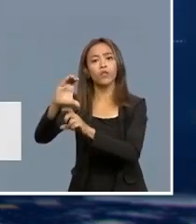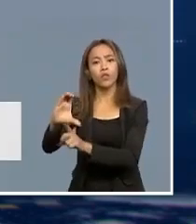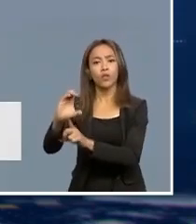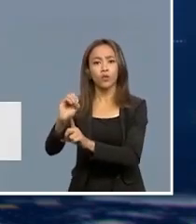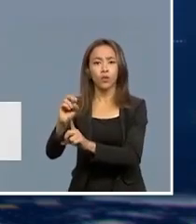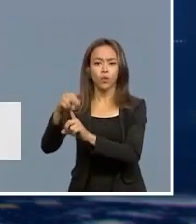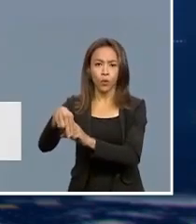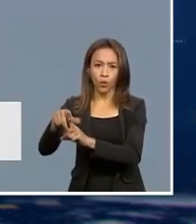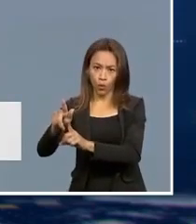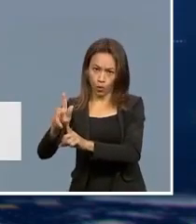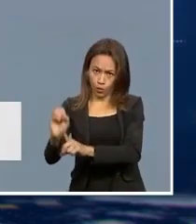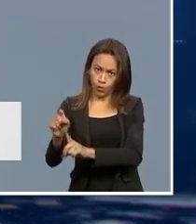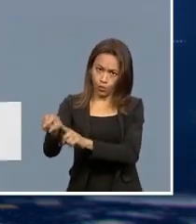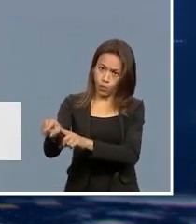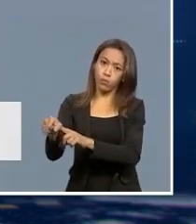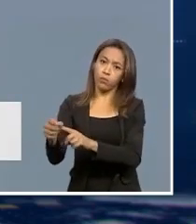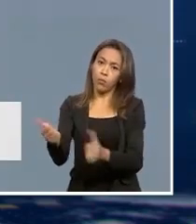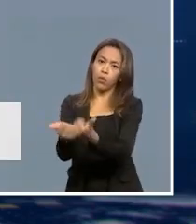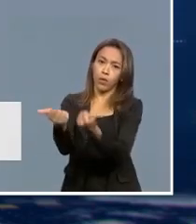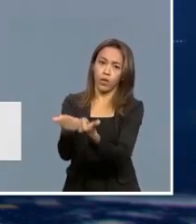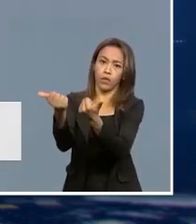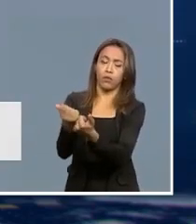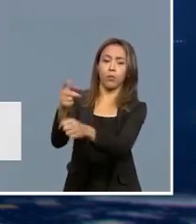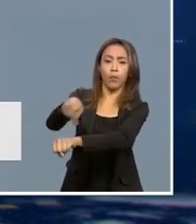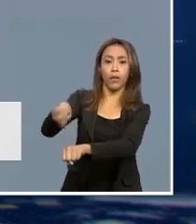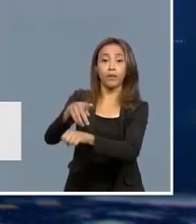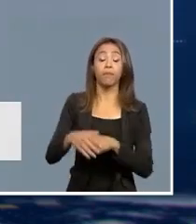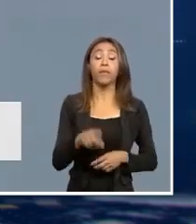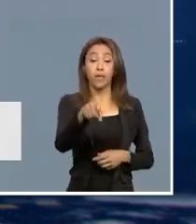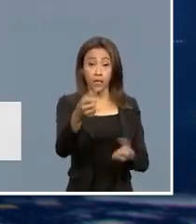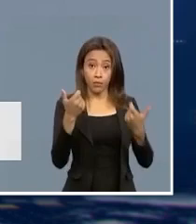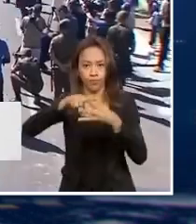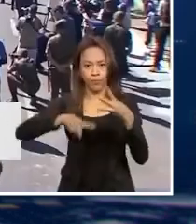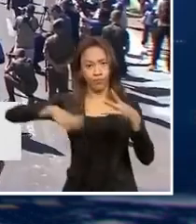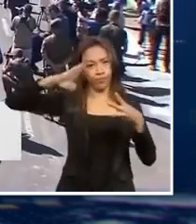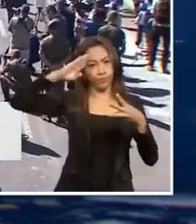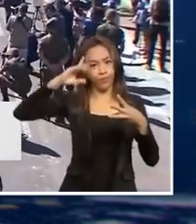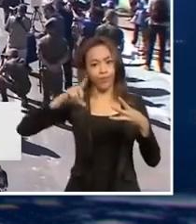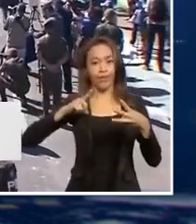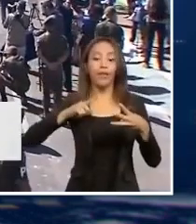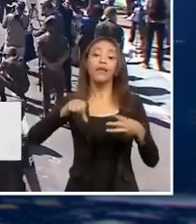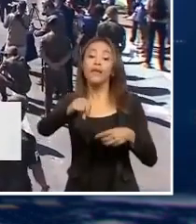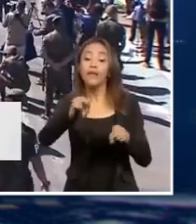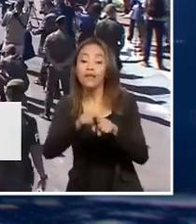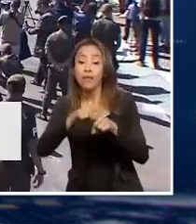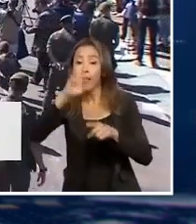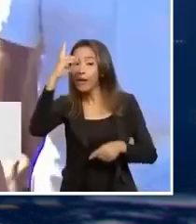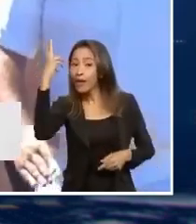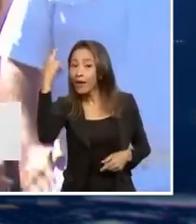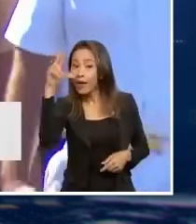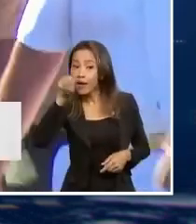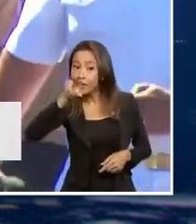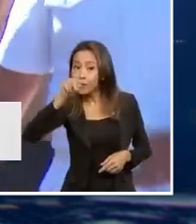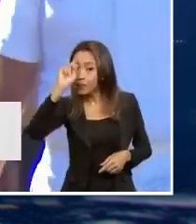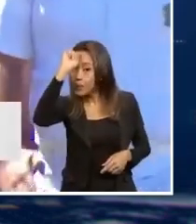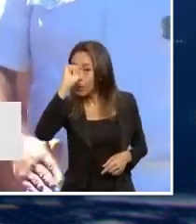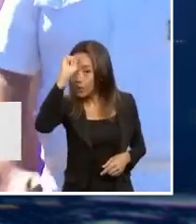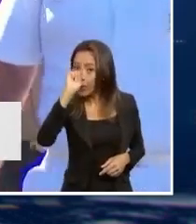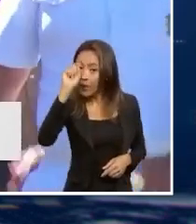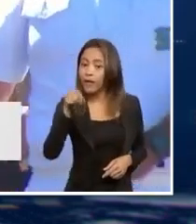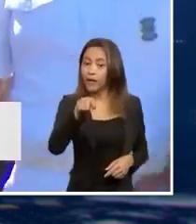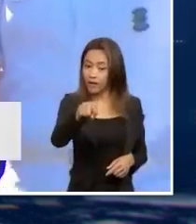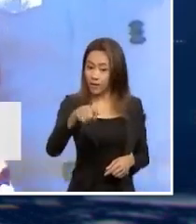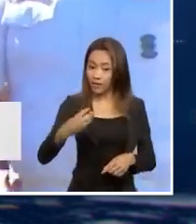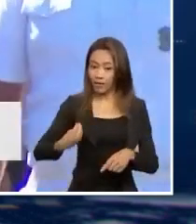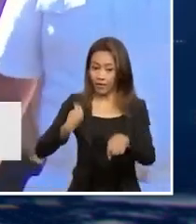todo mundo resolva, que graças a Deus os patriotas ficaram em casa, esses patriotas que não prestigiam a pátria. Se precaver do povo, né? Esses patriotas que destroem o patrimônio